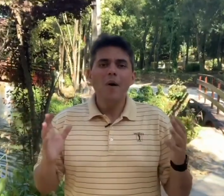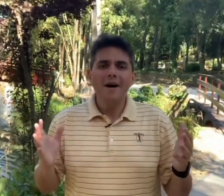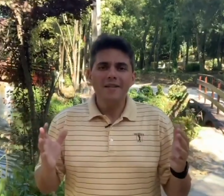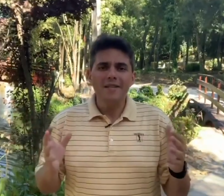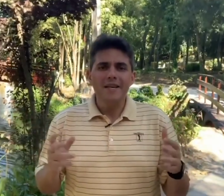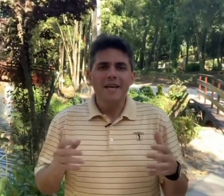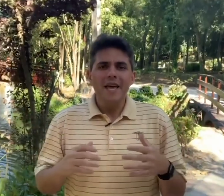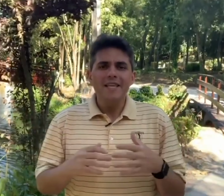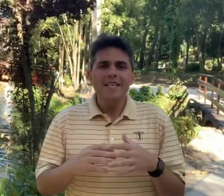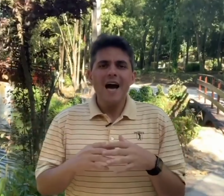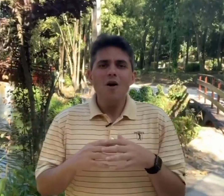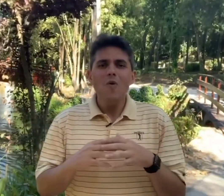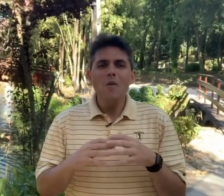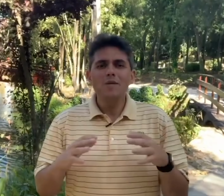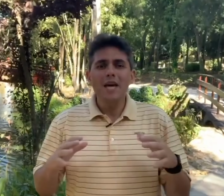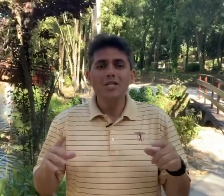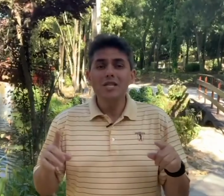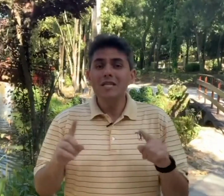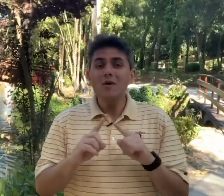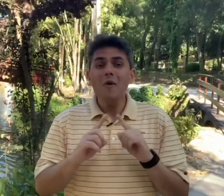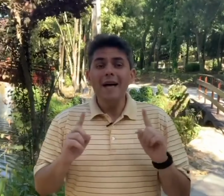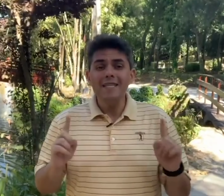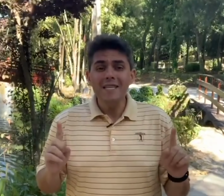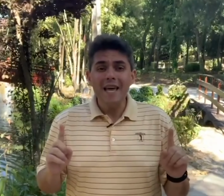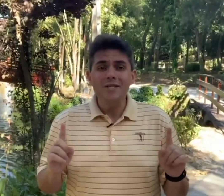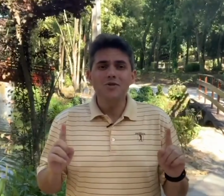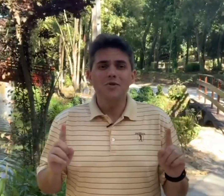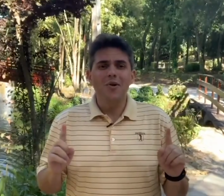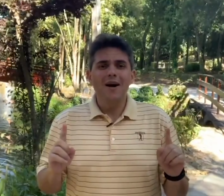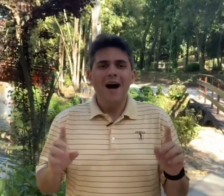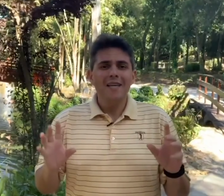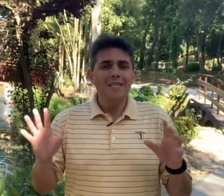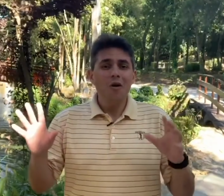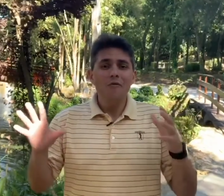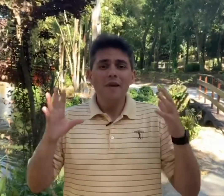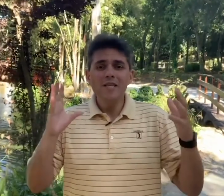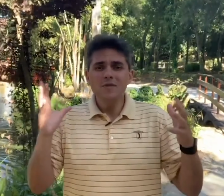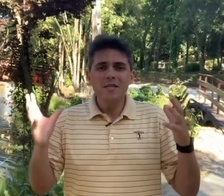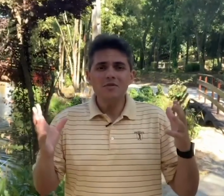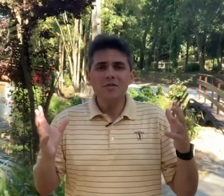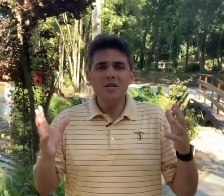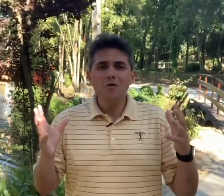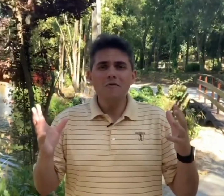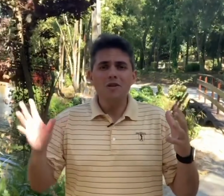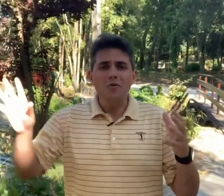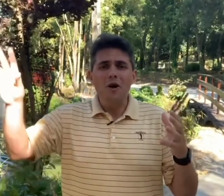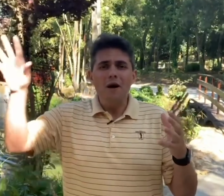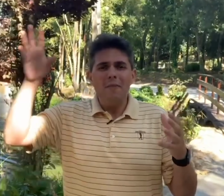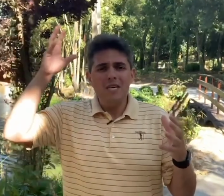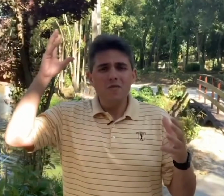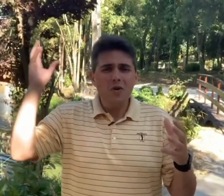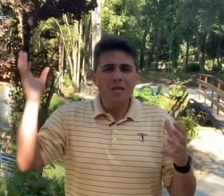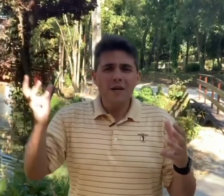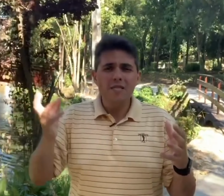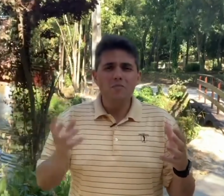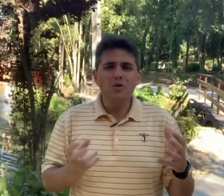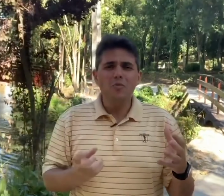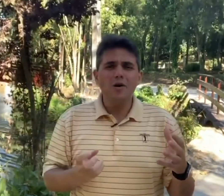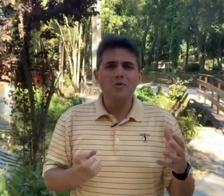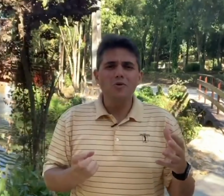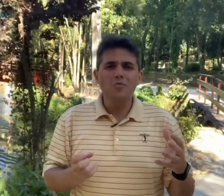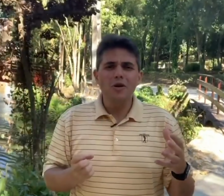um parque, em que há um ambiente em que não há silêncio. Aqui talvez vocês não estejam ouvindo, mas as folhas